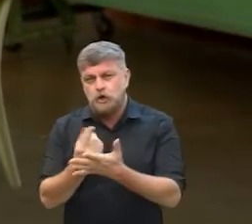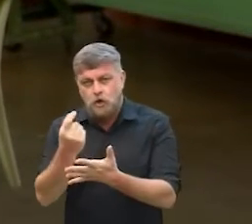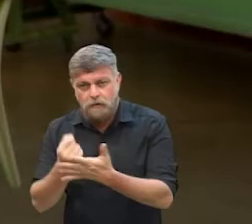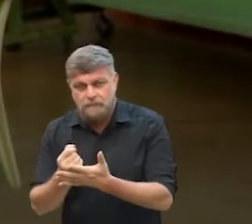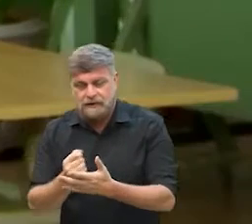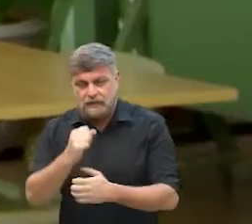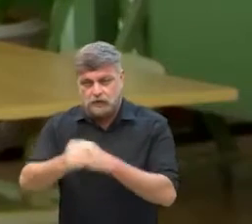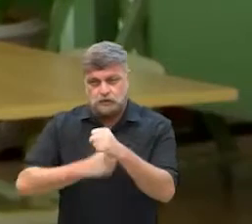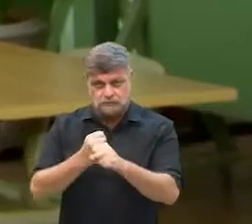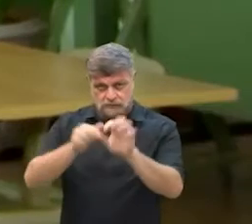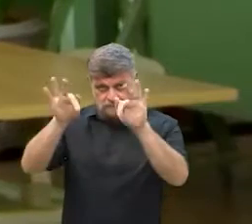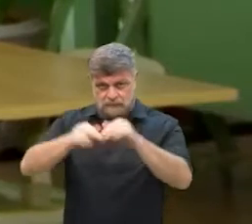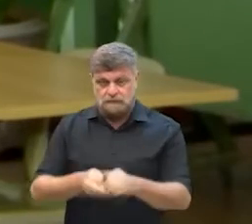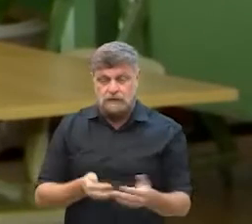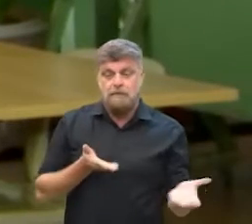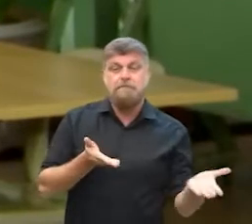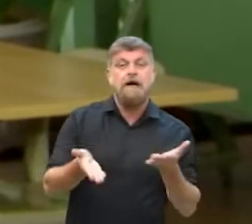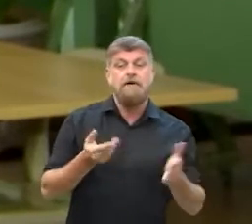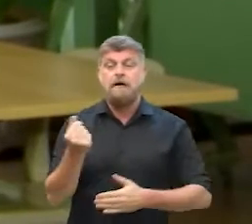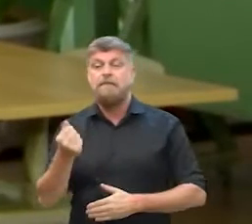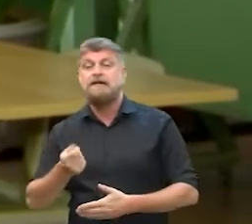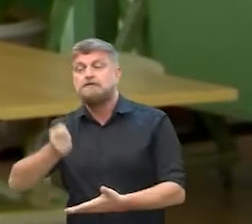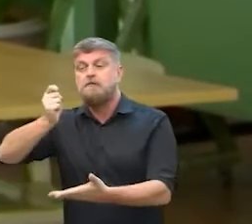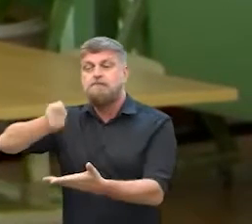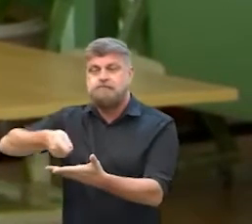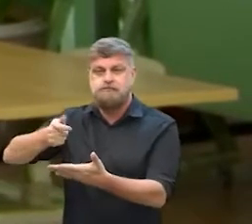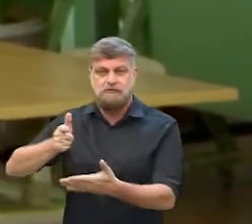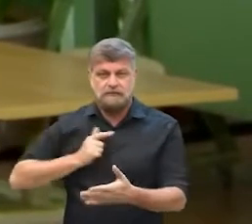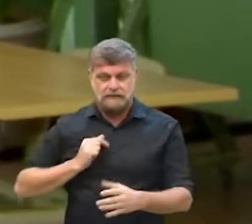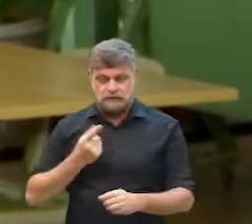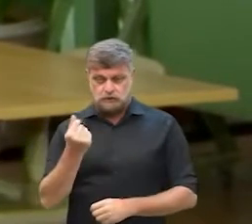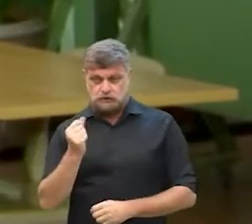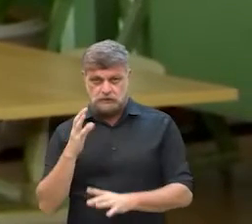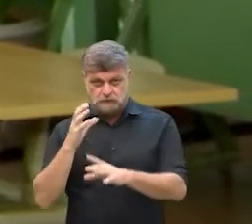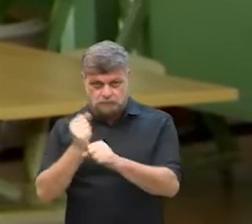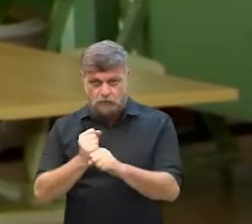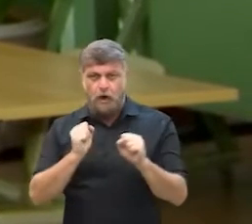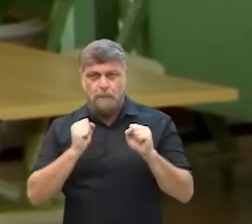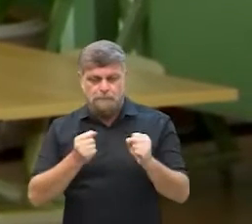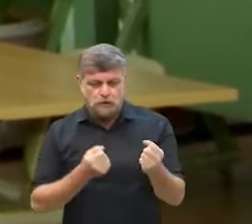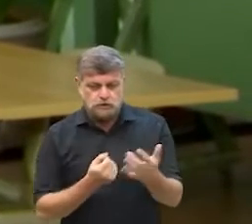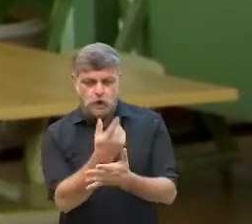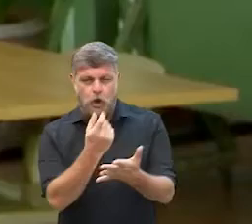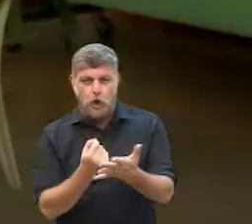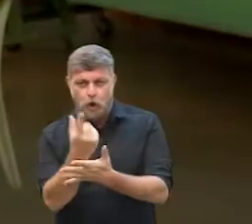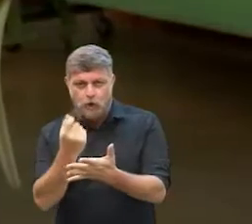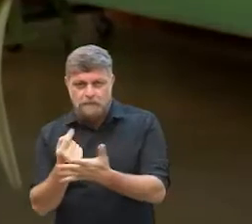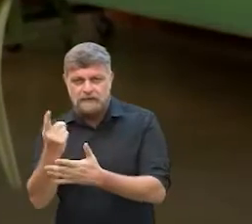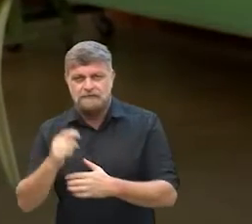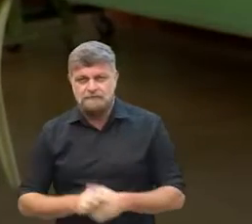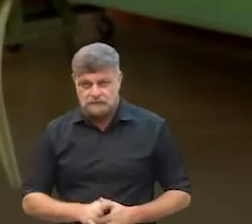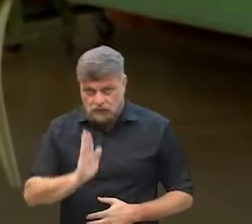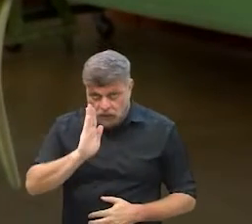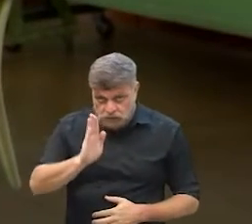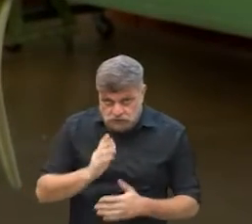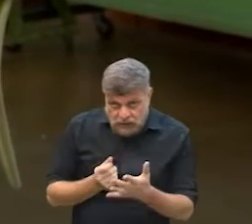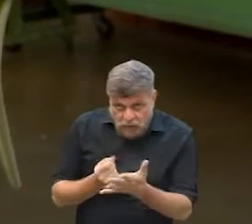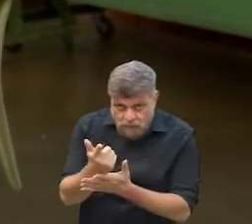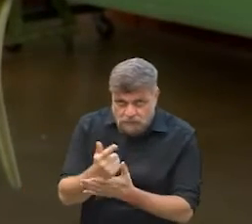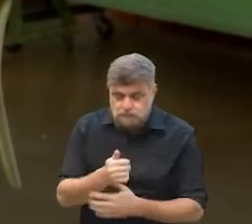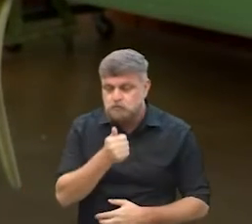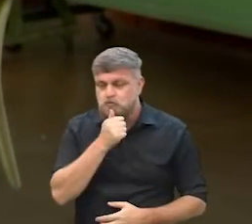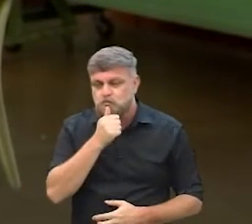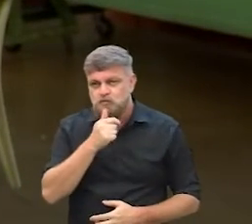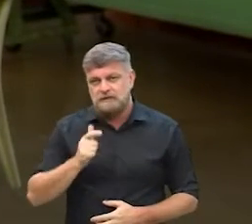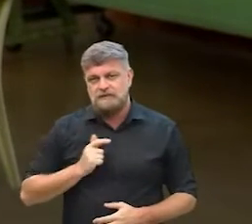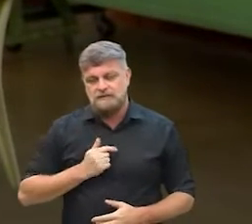quiser, comprar alguma coisa. No final do ano tem um leilão que tem um monte de coisa. Aí se você juntou o dinheiro, você pode comprar, entendeu? Essas coisas, os cents. Você já